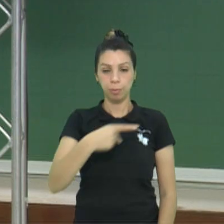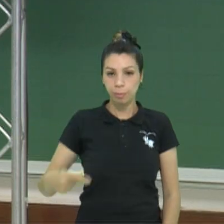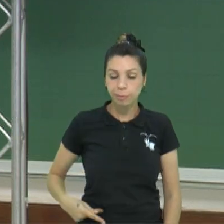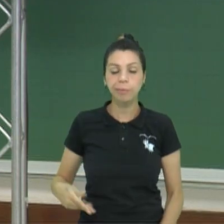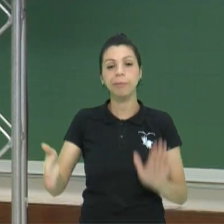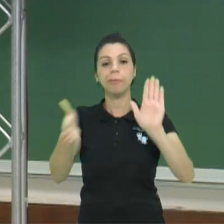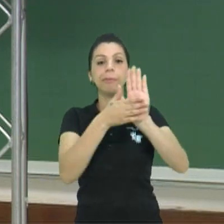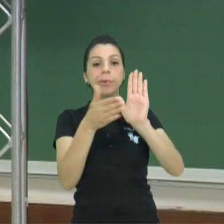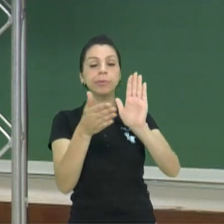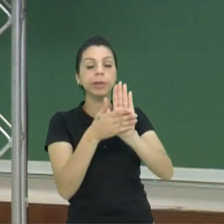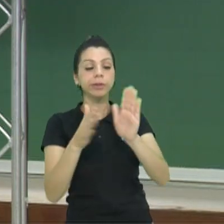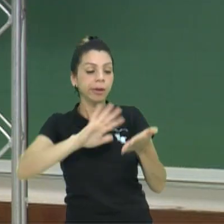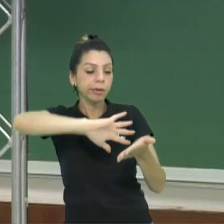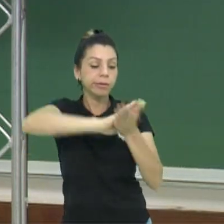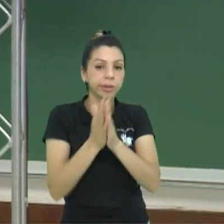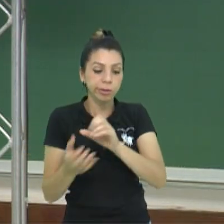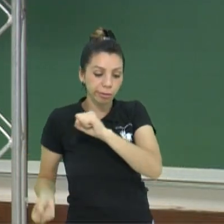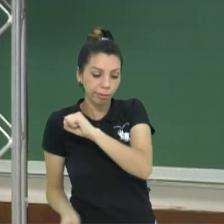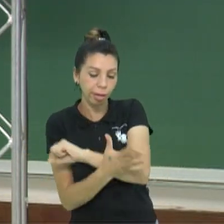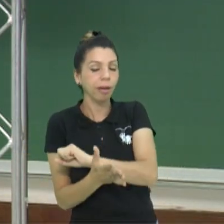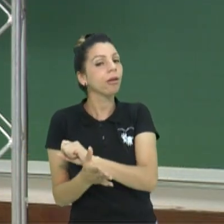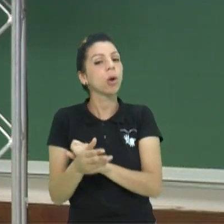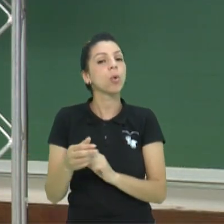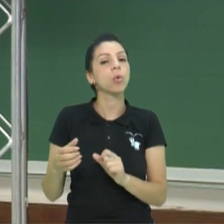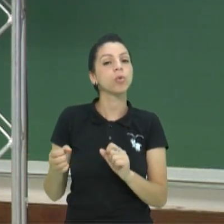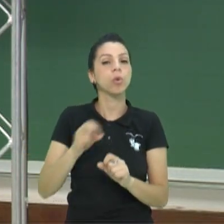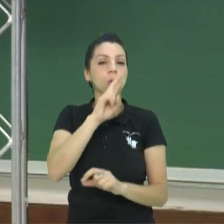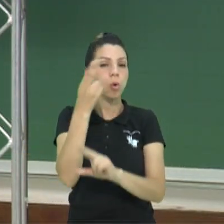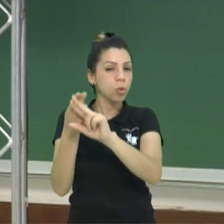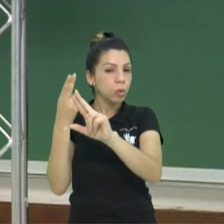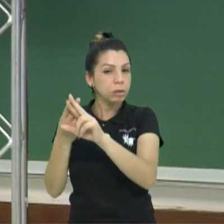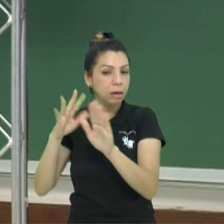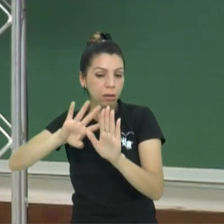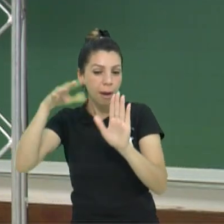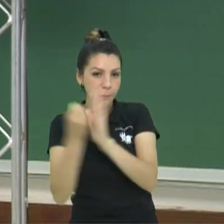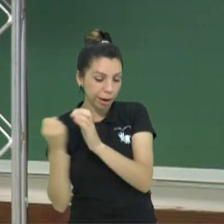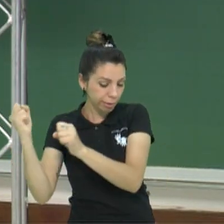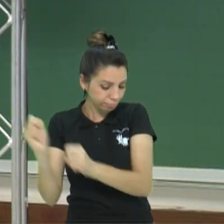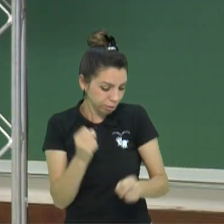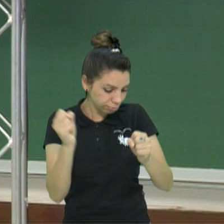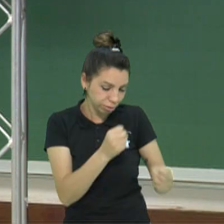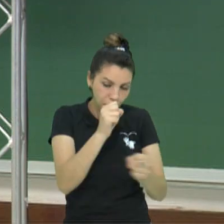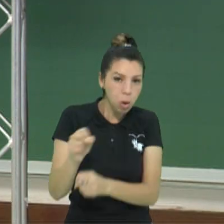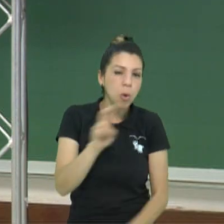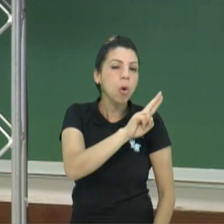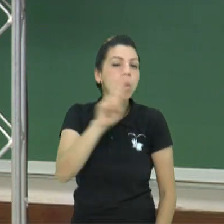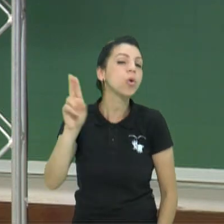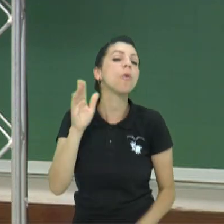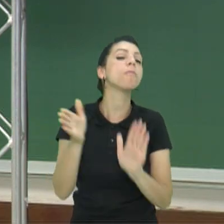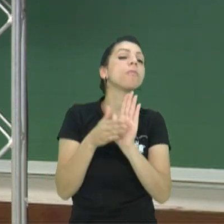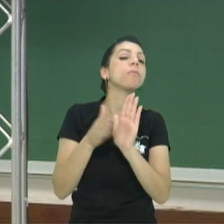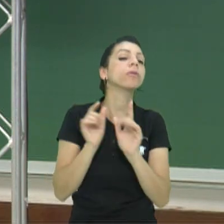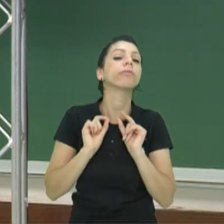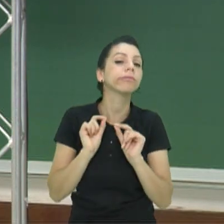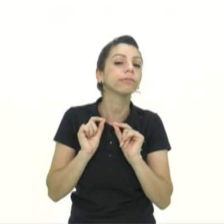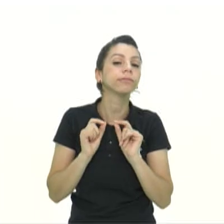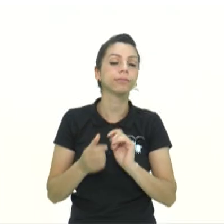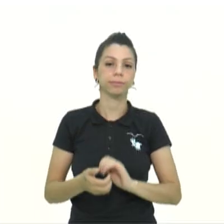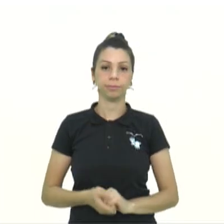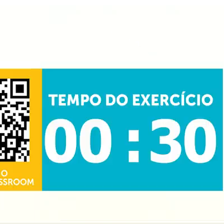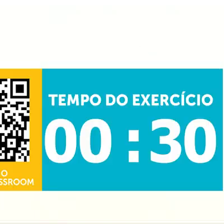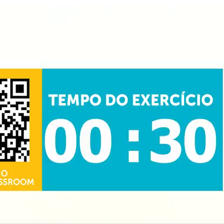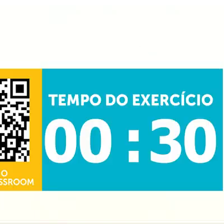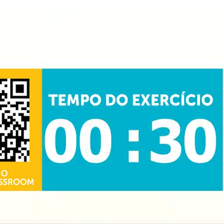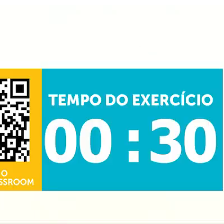acabar com a corrupção, usando a vassoura como símbolo? O Collor prometia acabar com a corrupção. Qual outro prometeu isso?